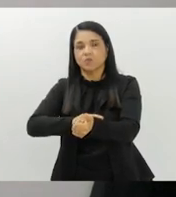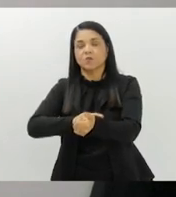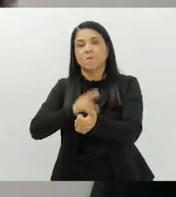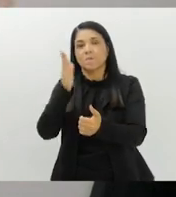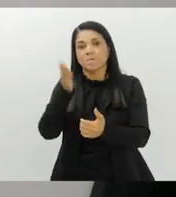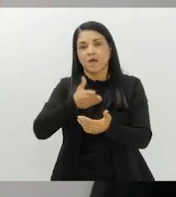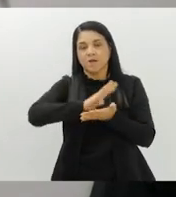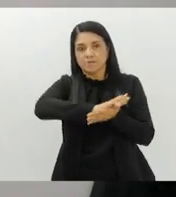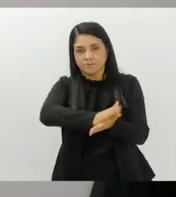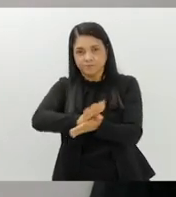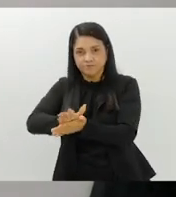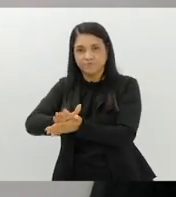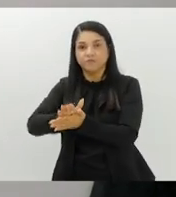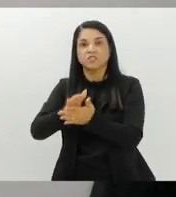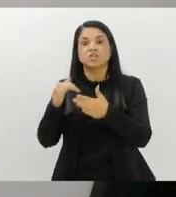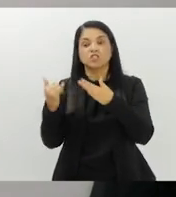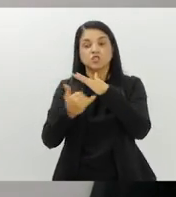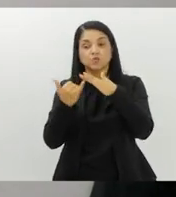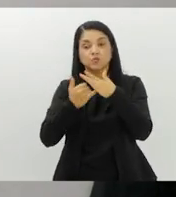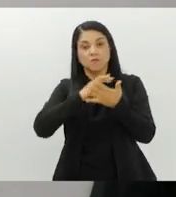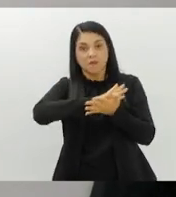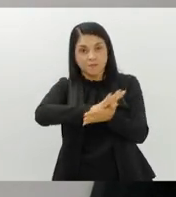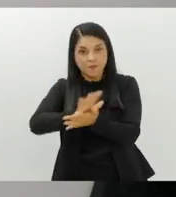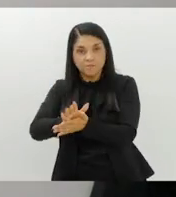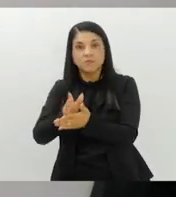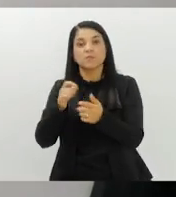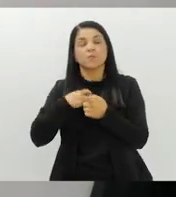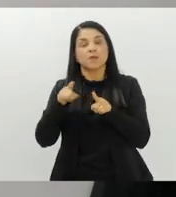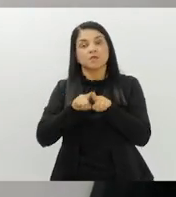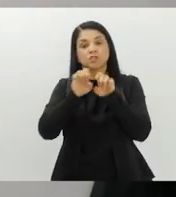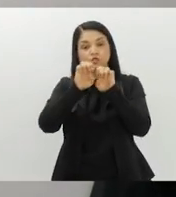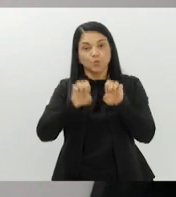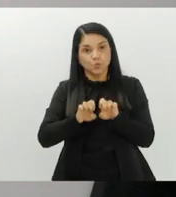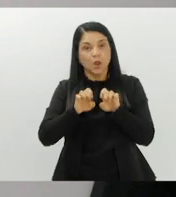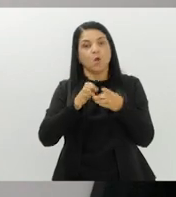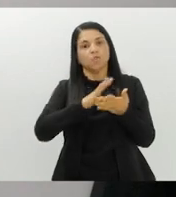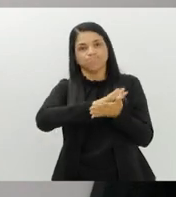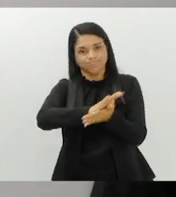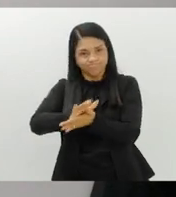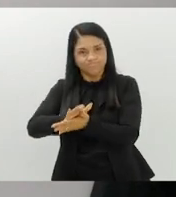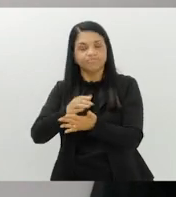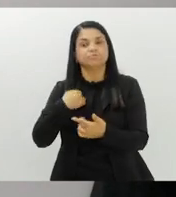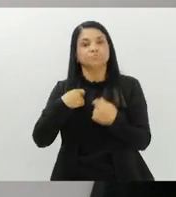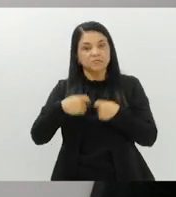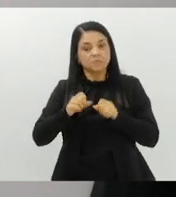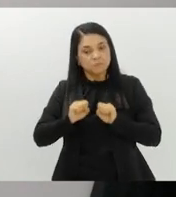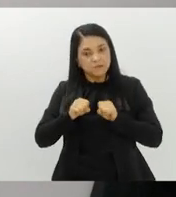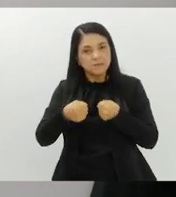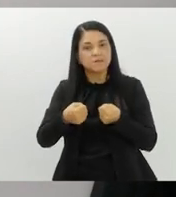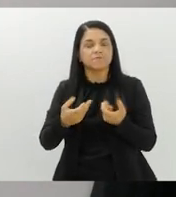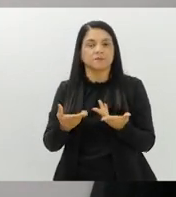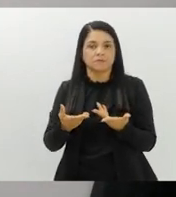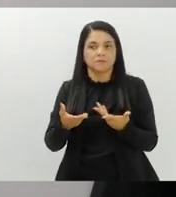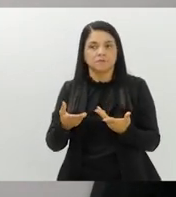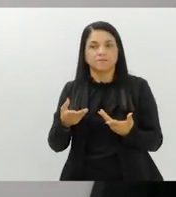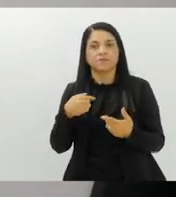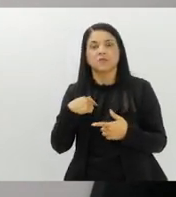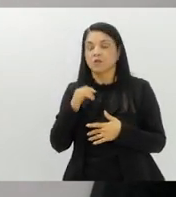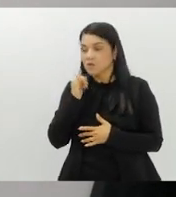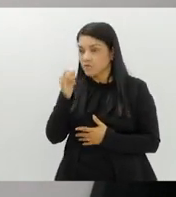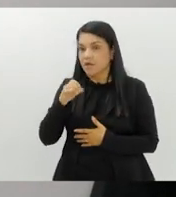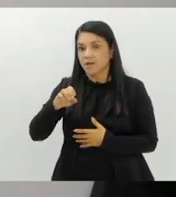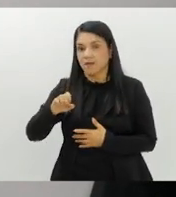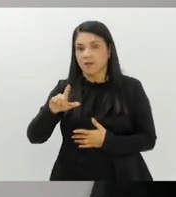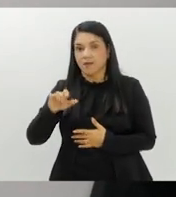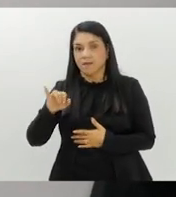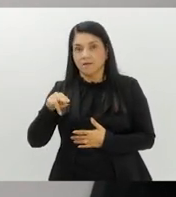religiosa, institucional, sobretudo estrutural também. Também queria aqui dizer, a Eliane e Lani,